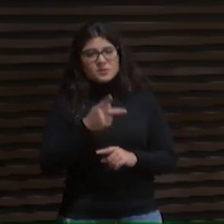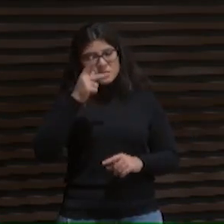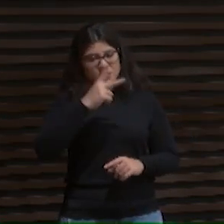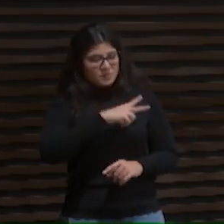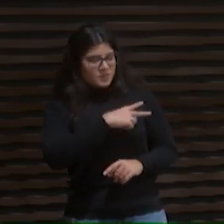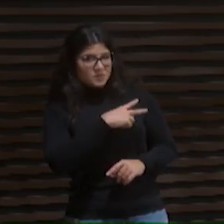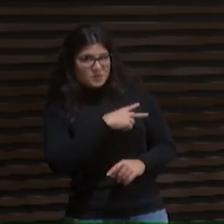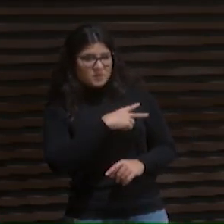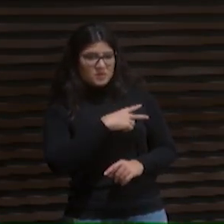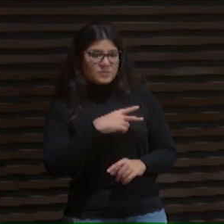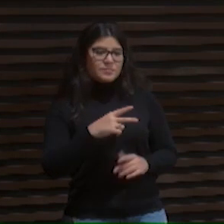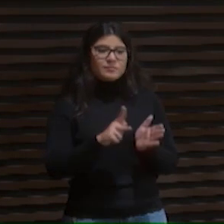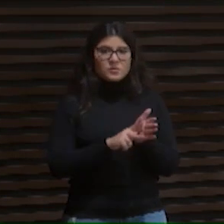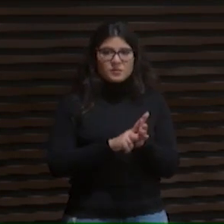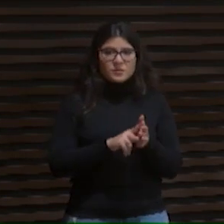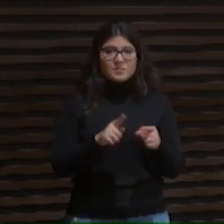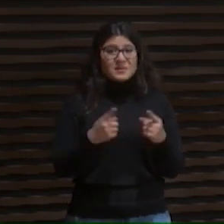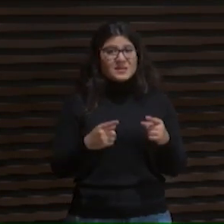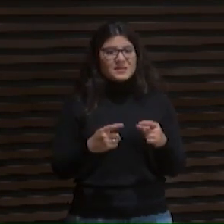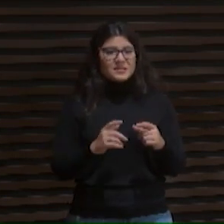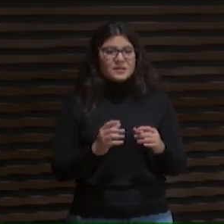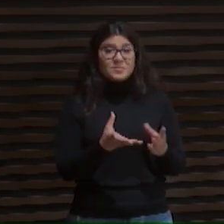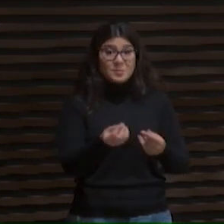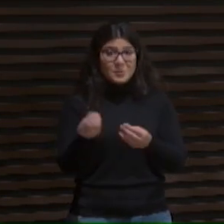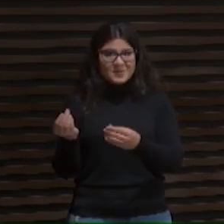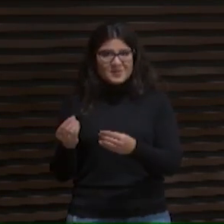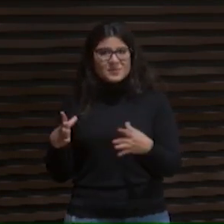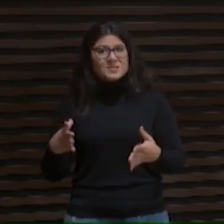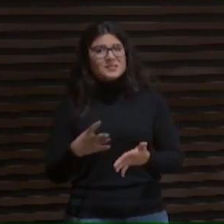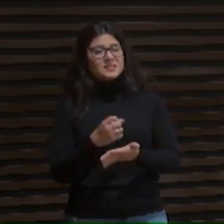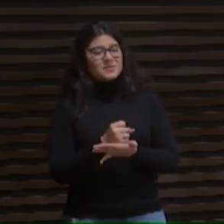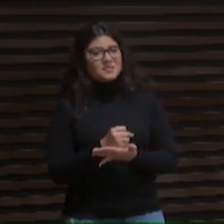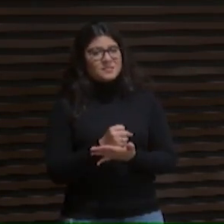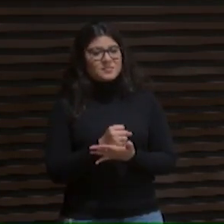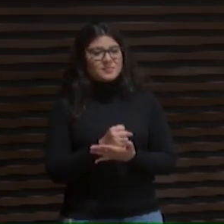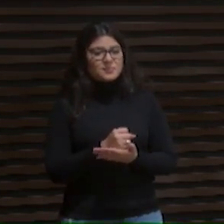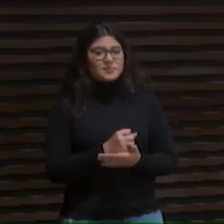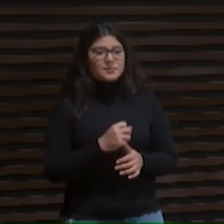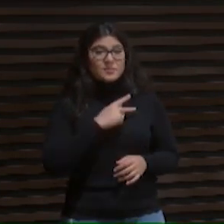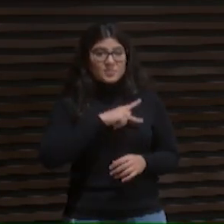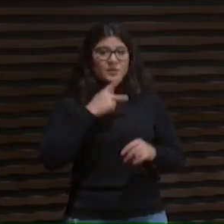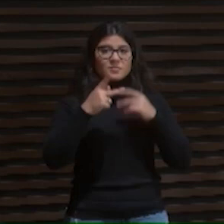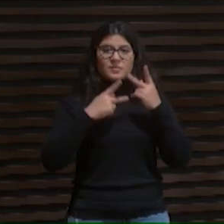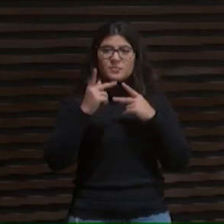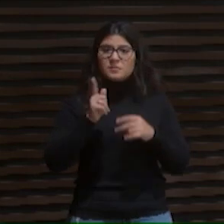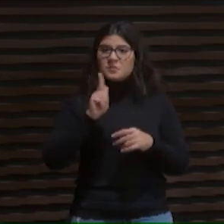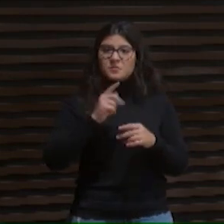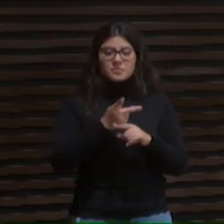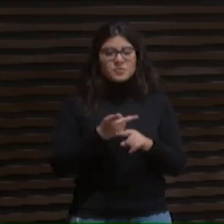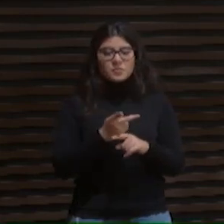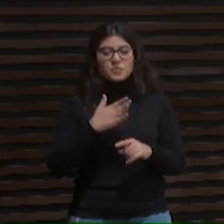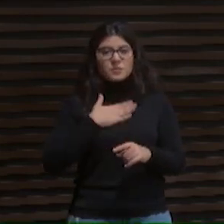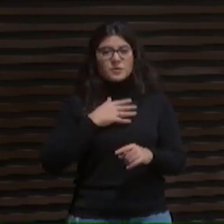o de muitos, para que sejam salvos. Olha o que Paulo diz: não procuro o meu próprio